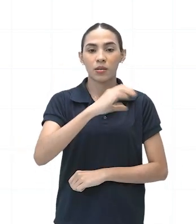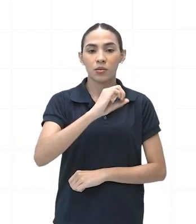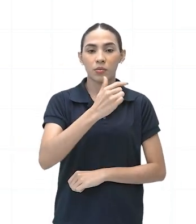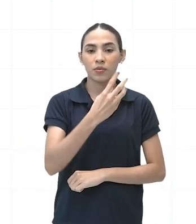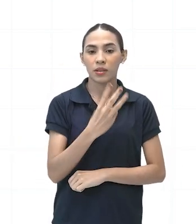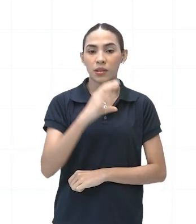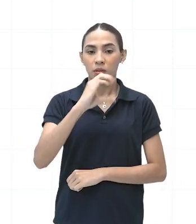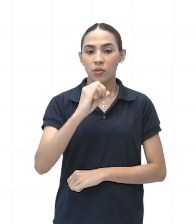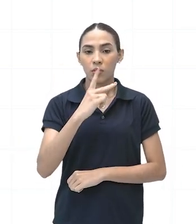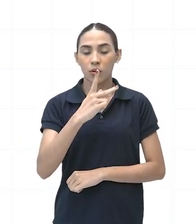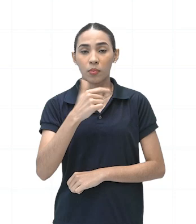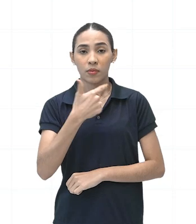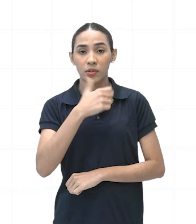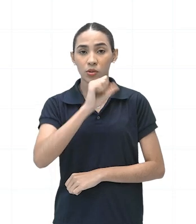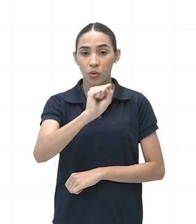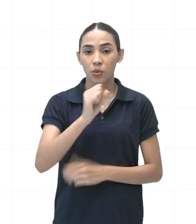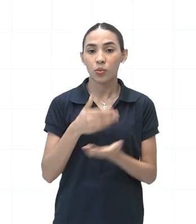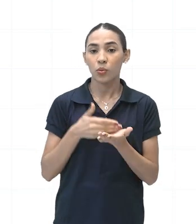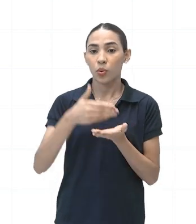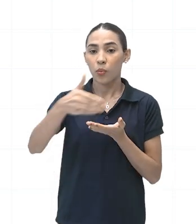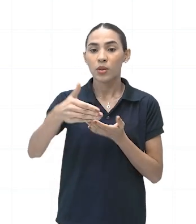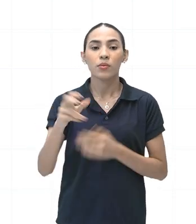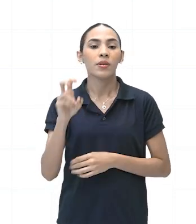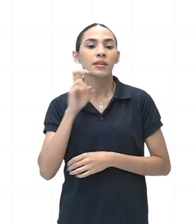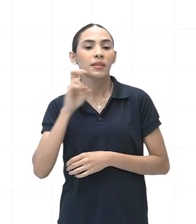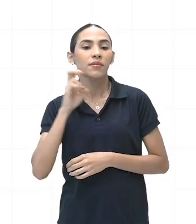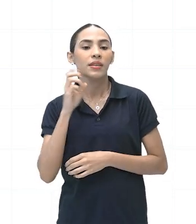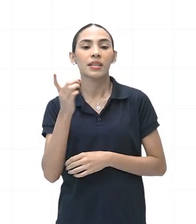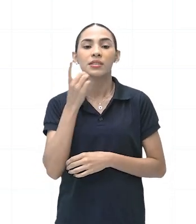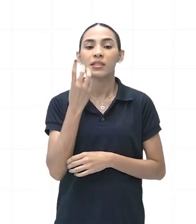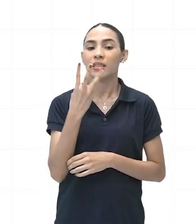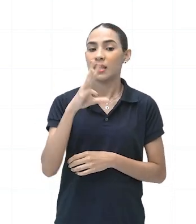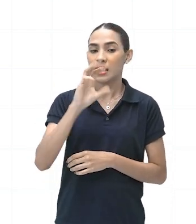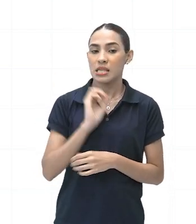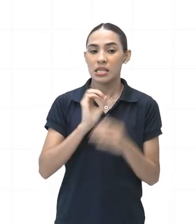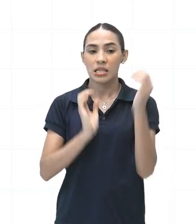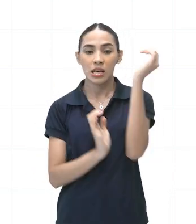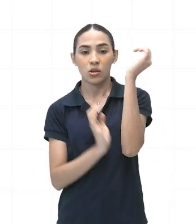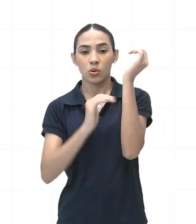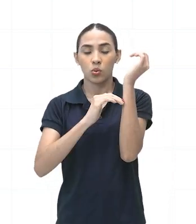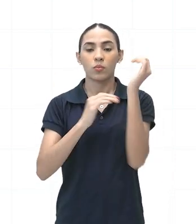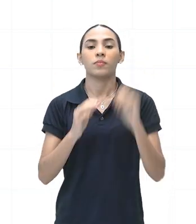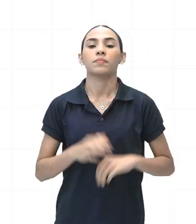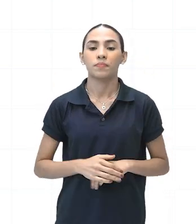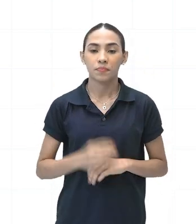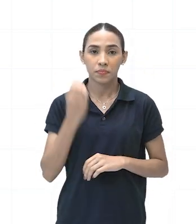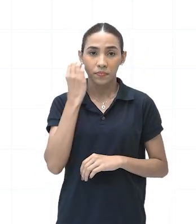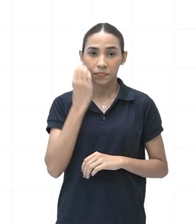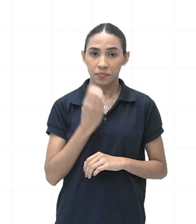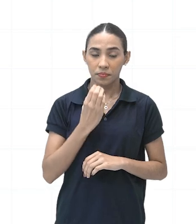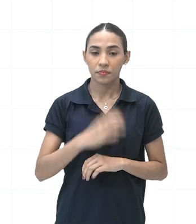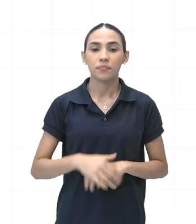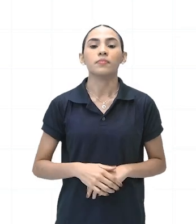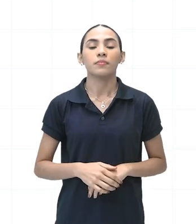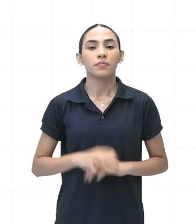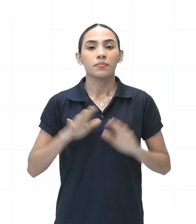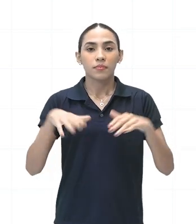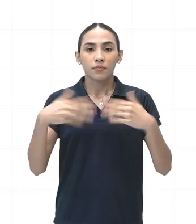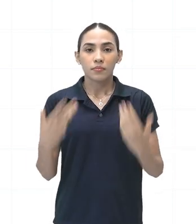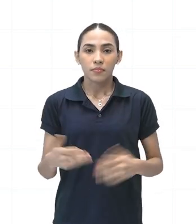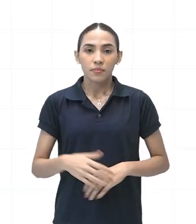2023, COP28, começou nesta quinta-feira 30, em Dubai, nos Emirados Árabes Unidos.